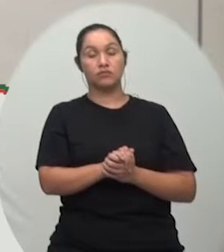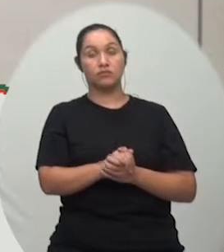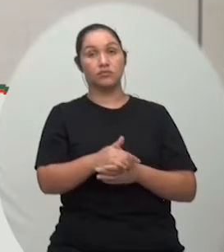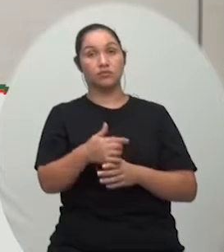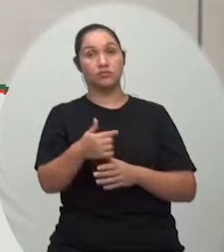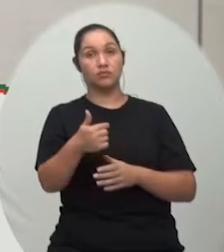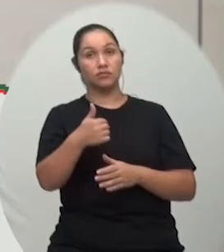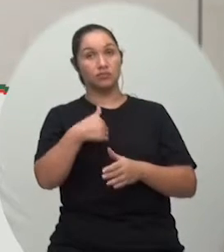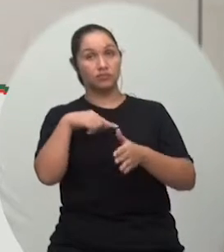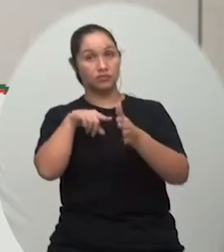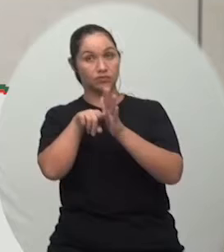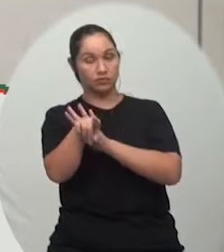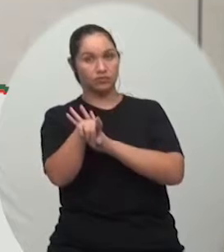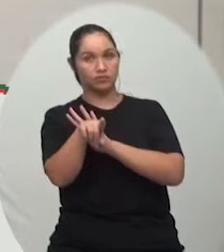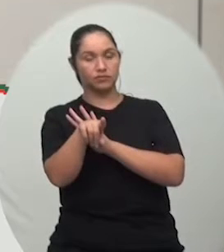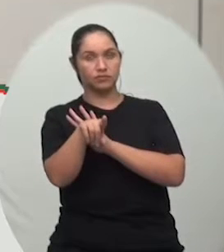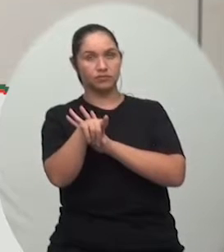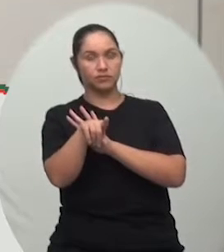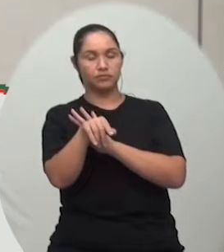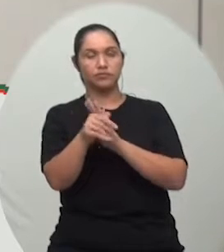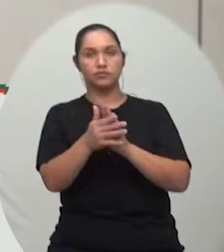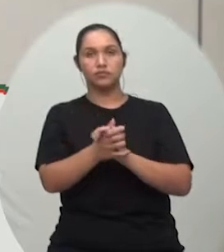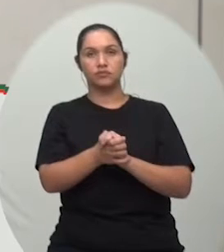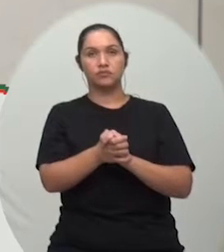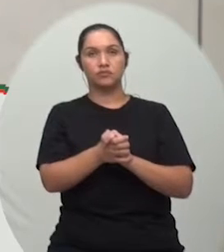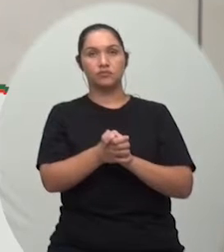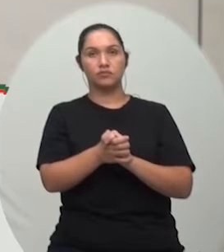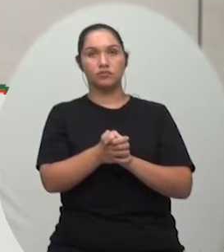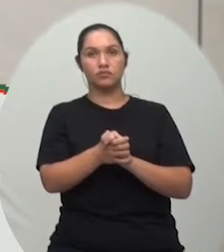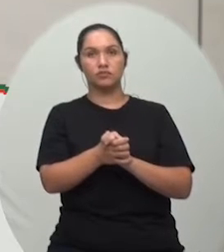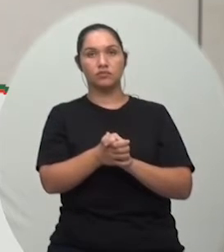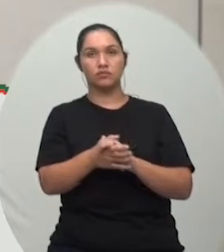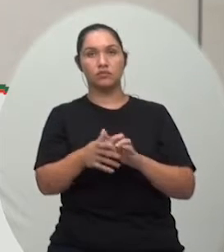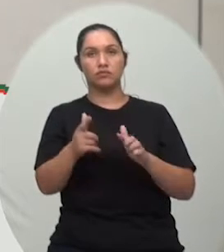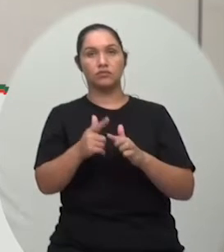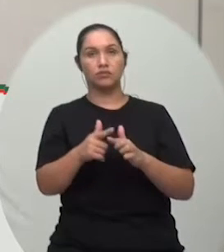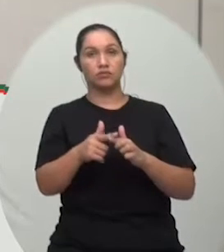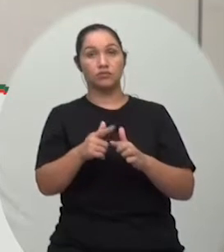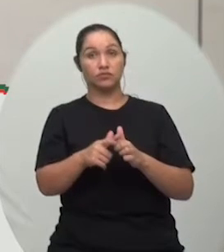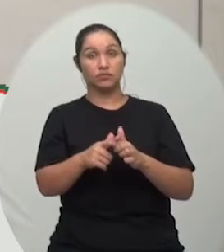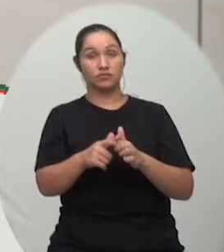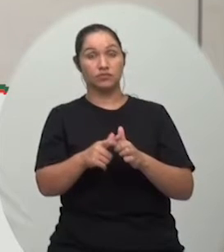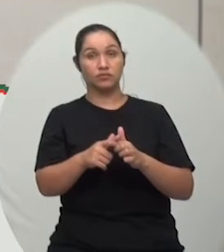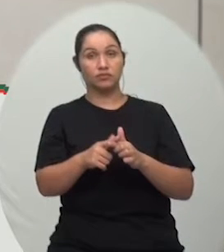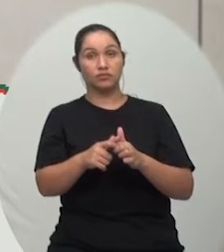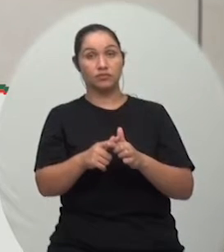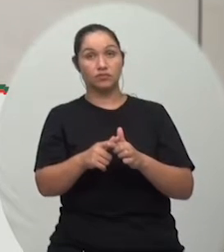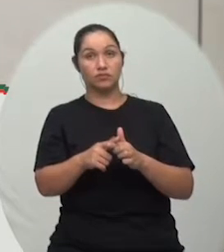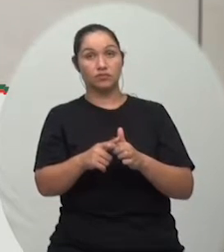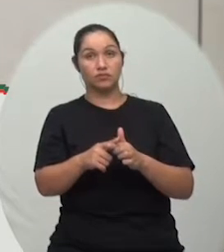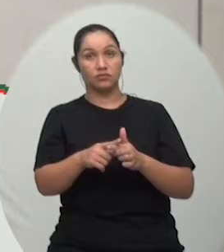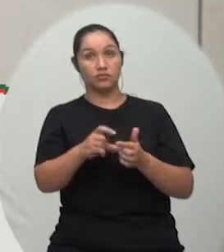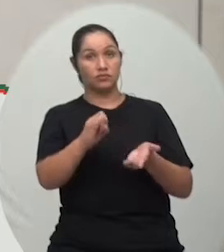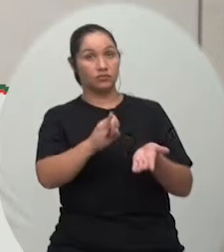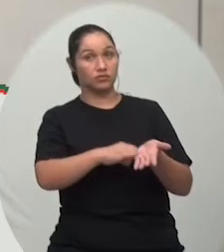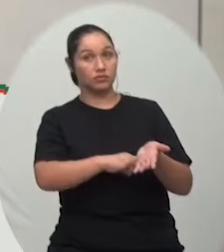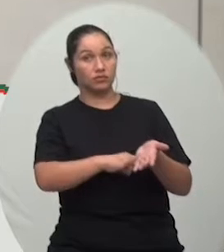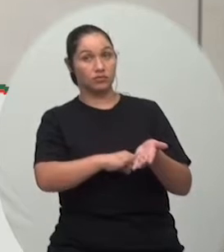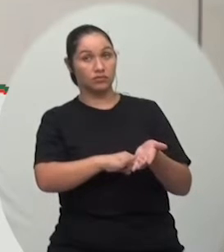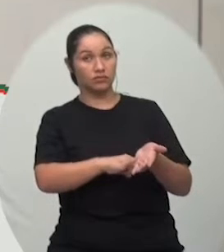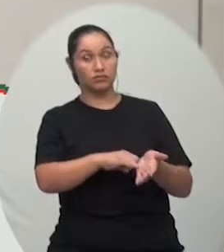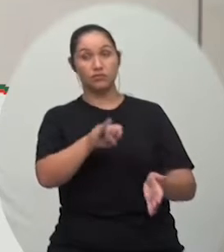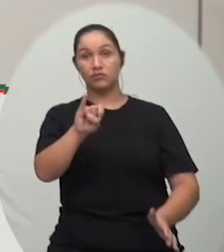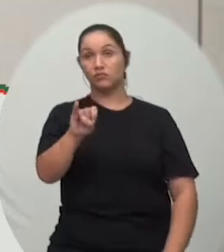Vai interferir na isenção do IPTU. Perfeito? Porque um dos critérios para efeito